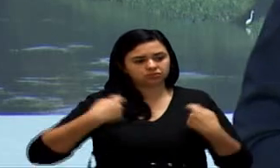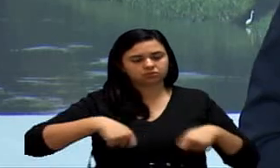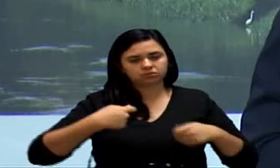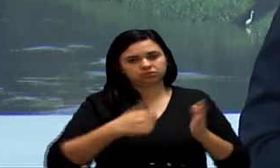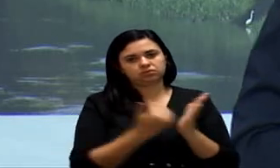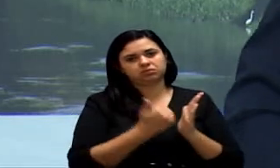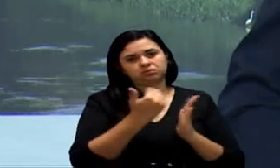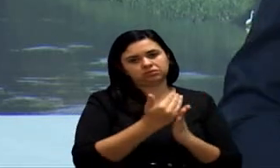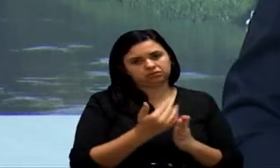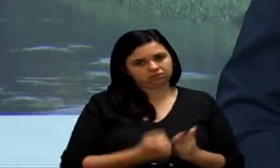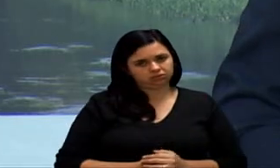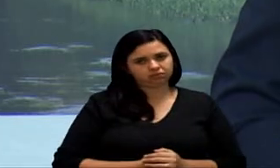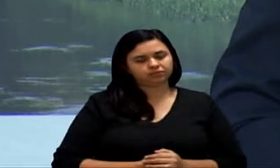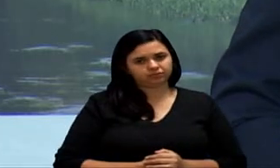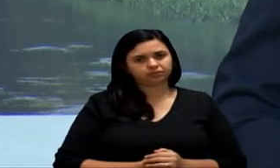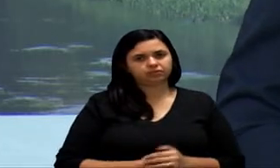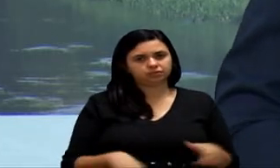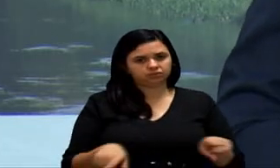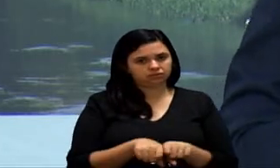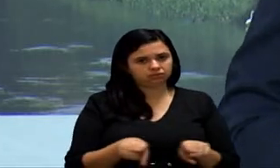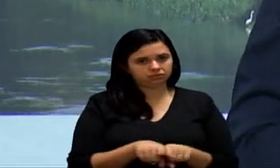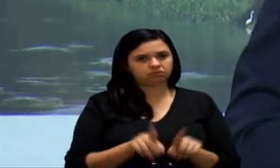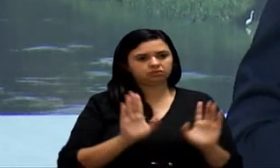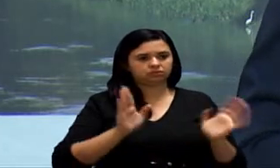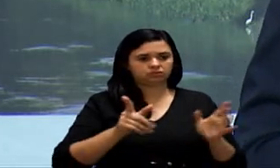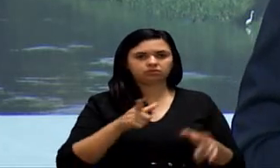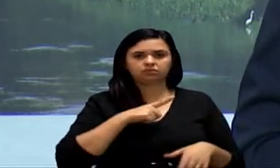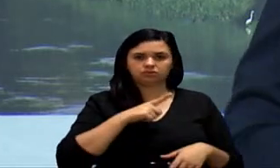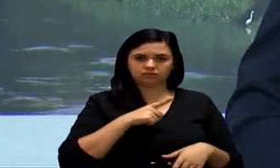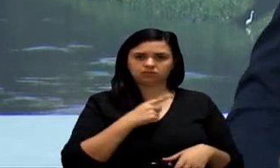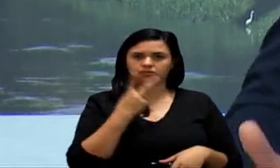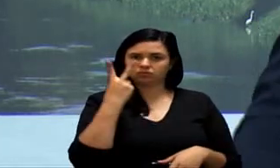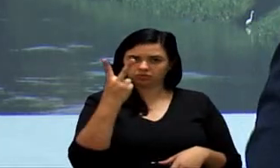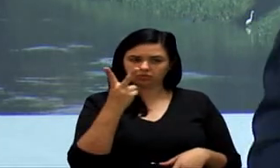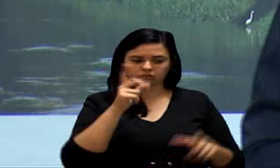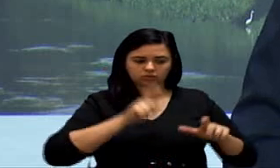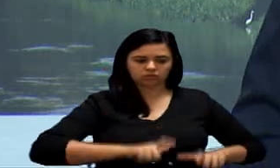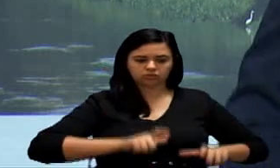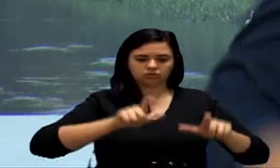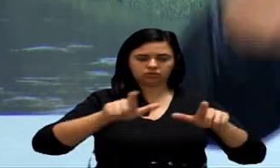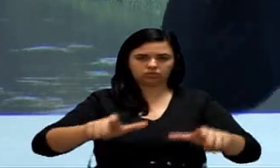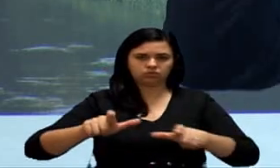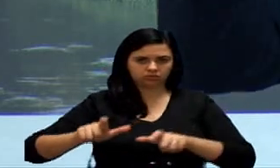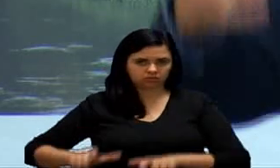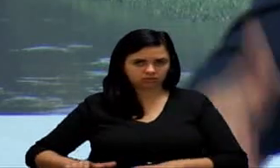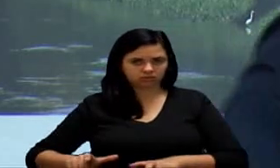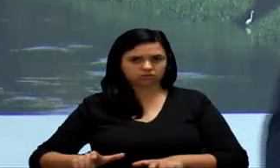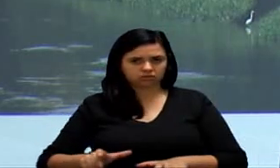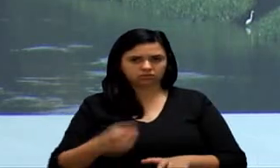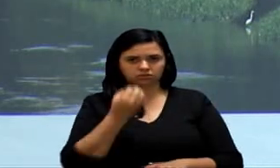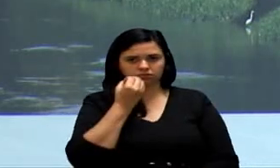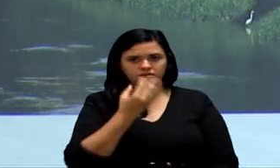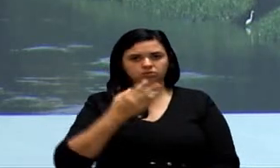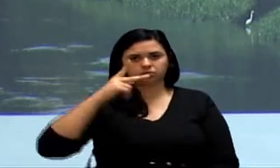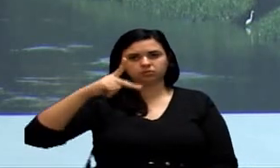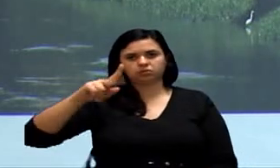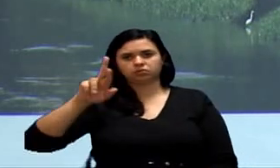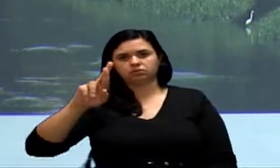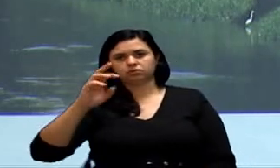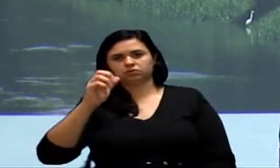Bom Prato. Já está certo, fez um isso. Vai ter 2 unidades do Bom Prato, mas quero saber aonde. Conversando com o padre